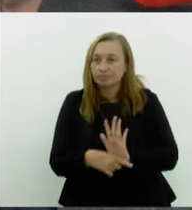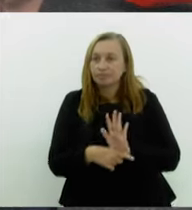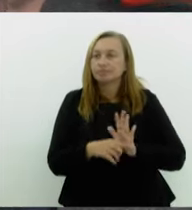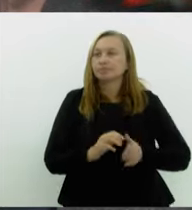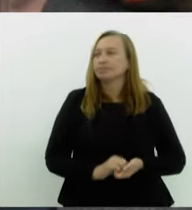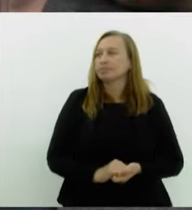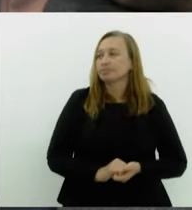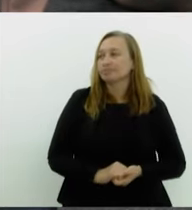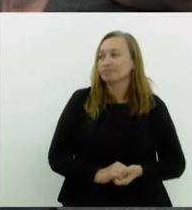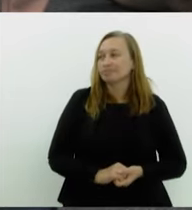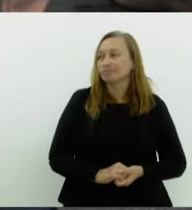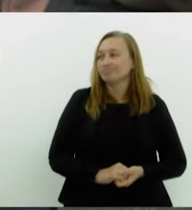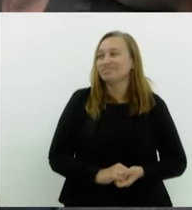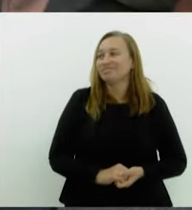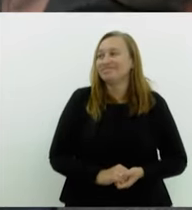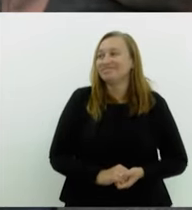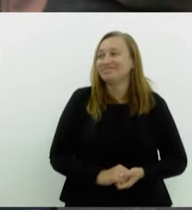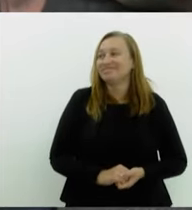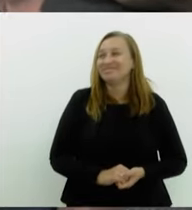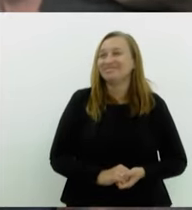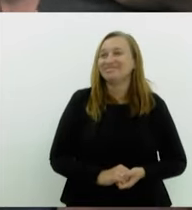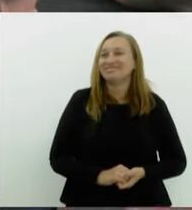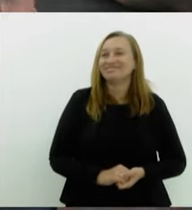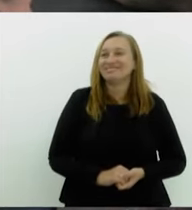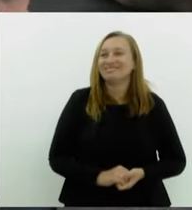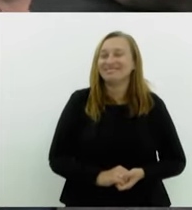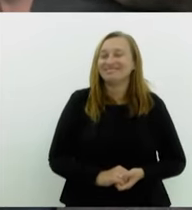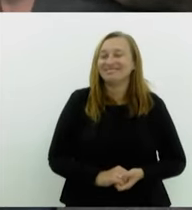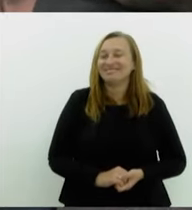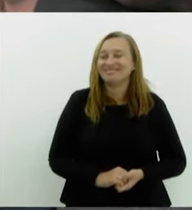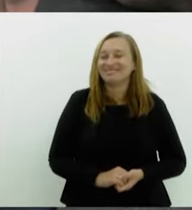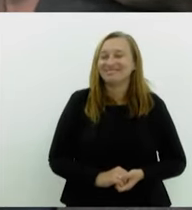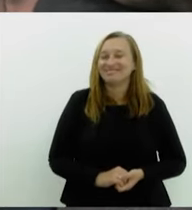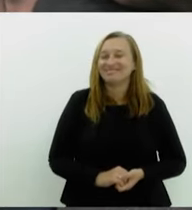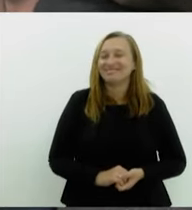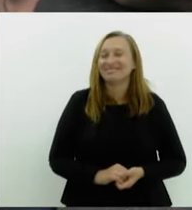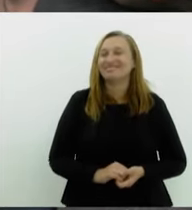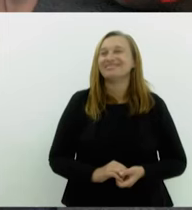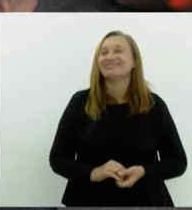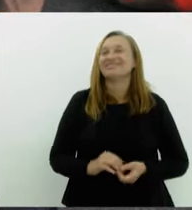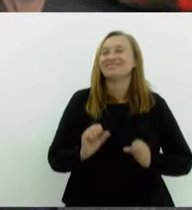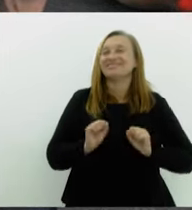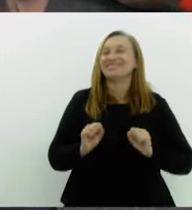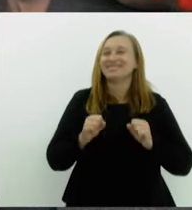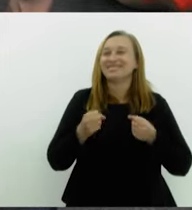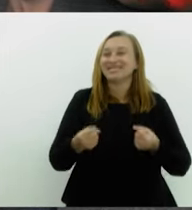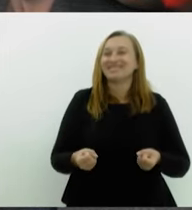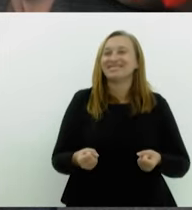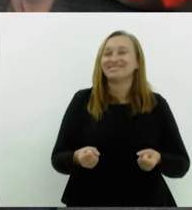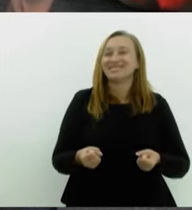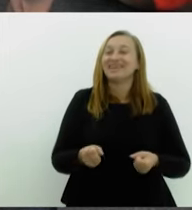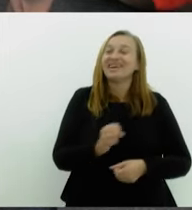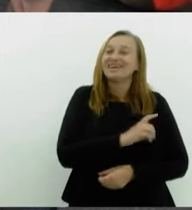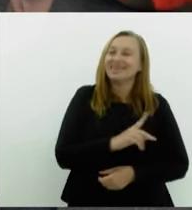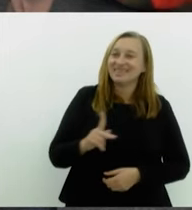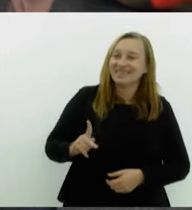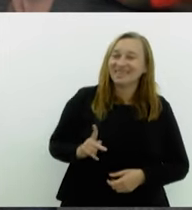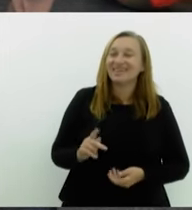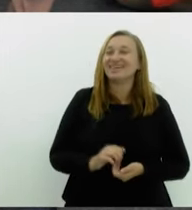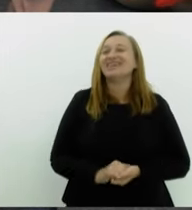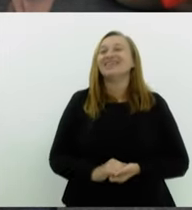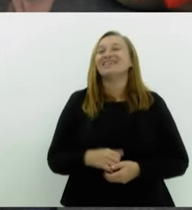emendas, na hora da construção do projeto, nós esquecemos ali de colocar a Defensoria Pública, que já faz um trabalho de